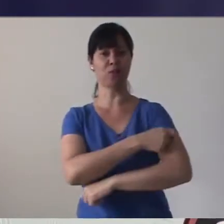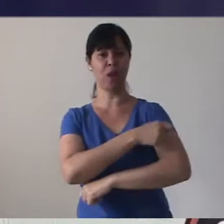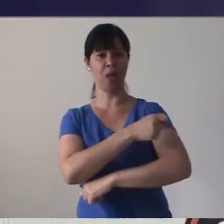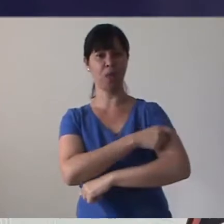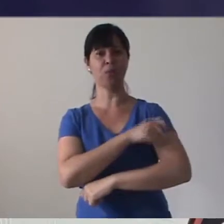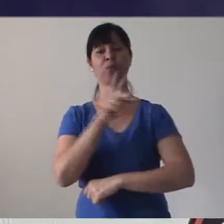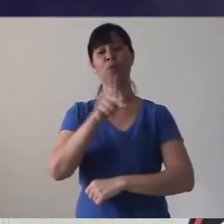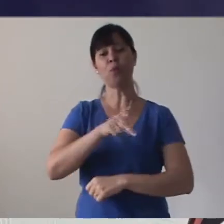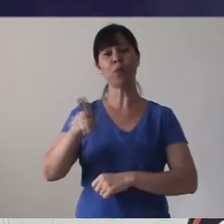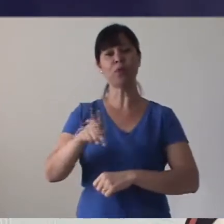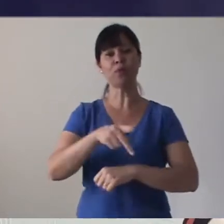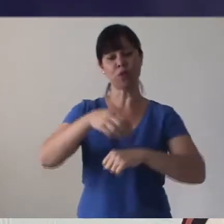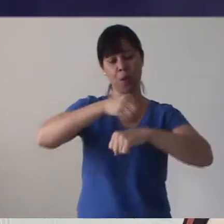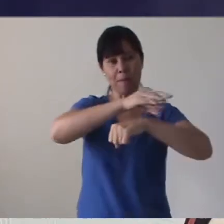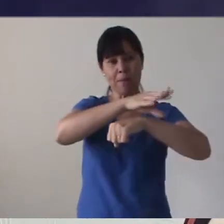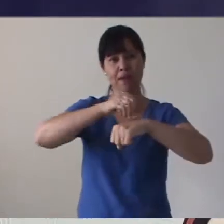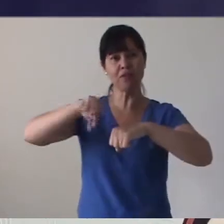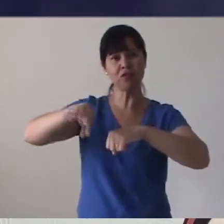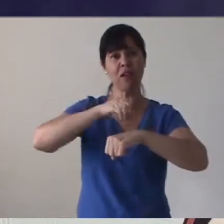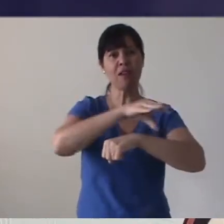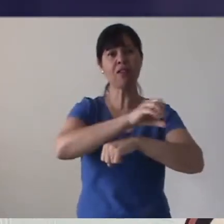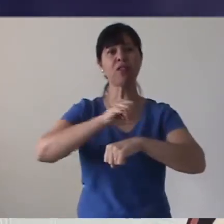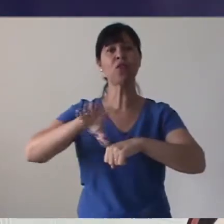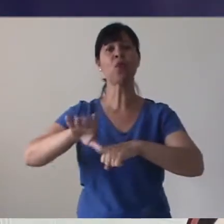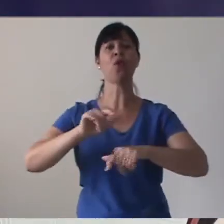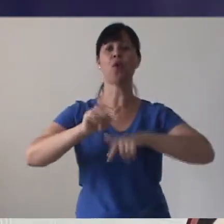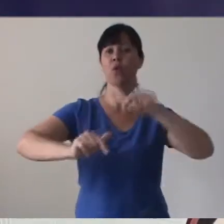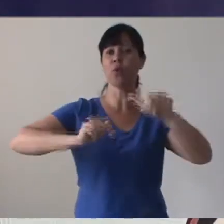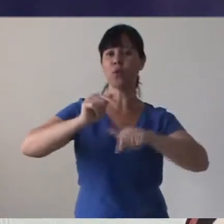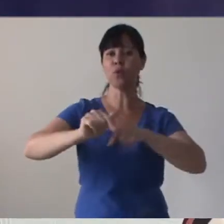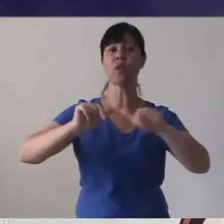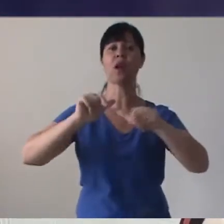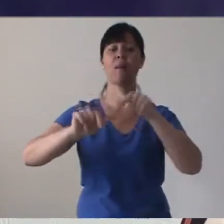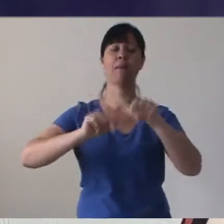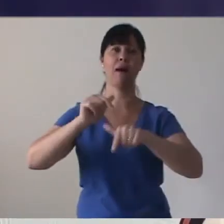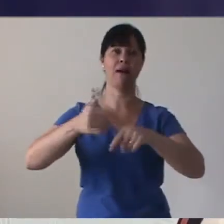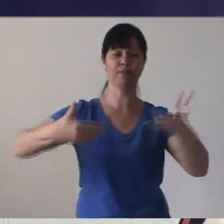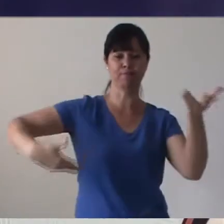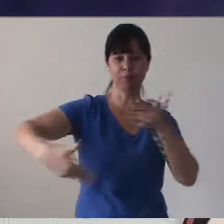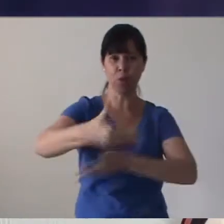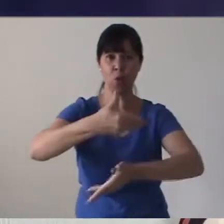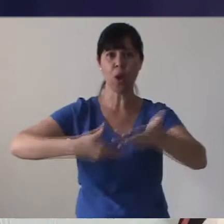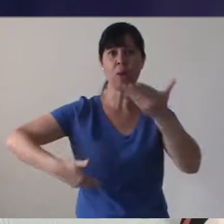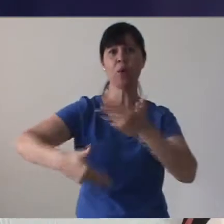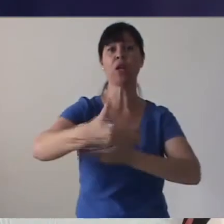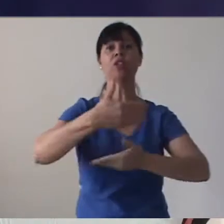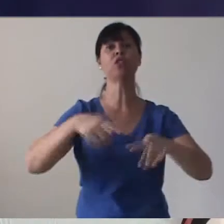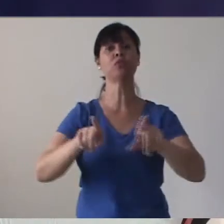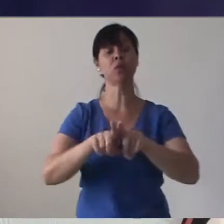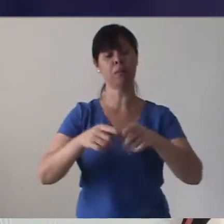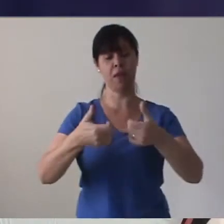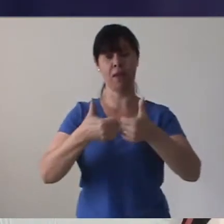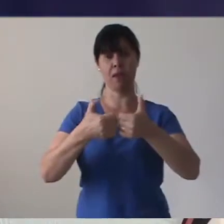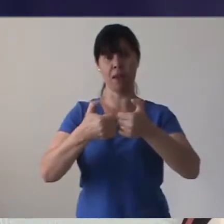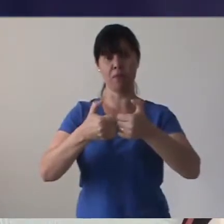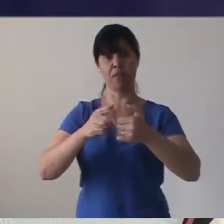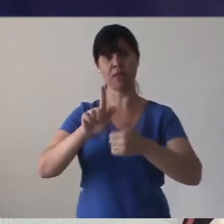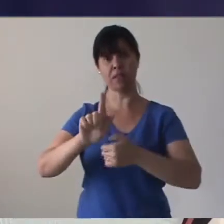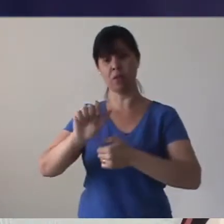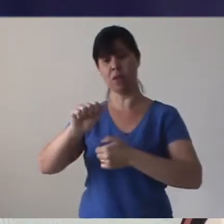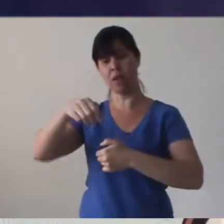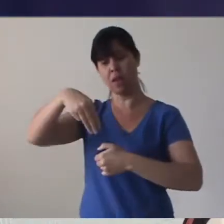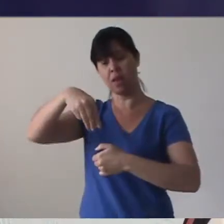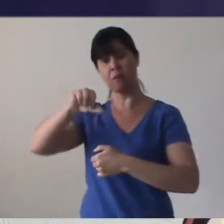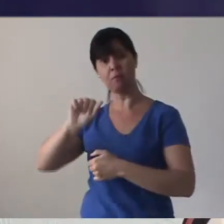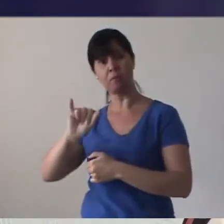trabalho colaborativo, as gamificações, né? Então ele trabalha com tudo